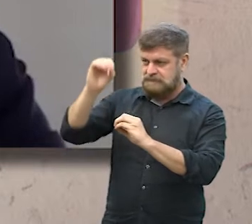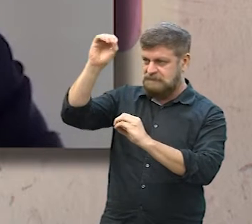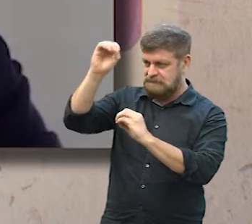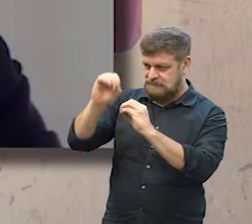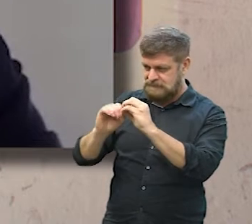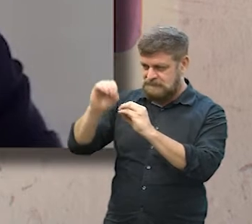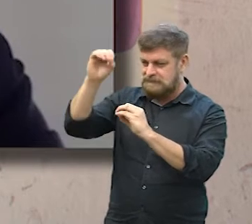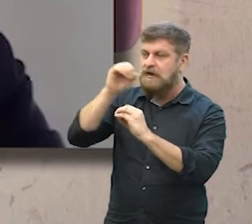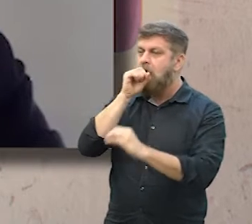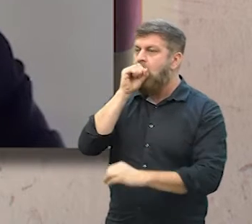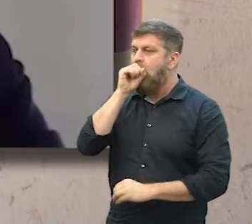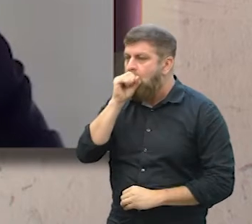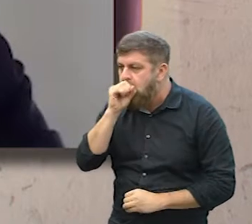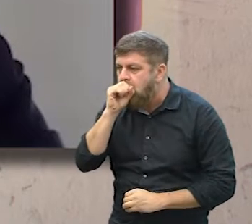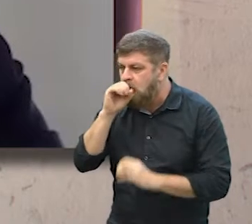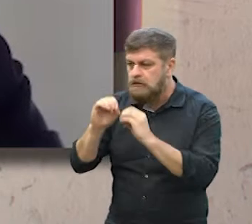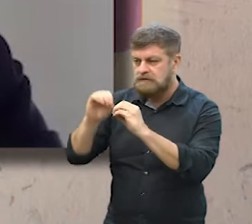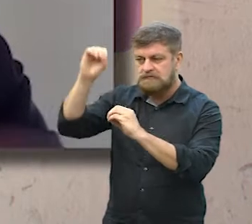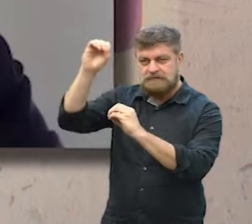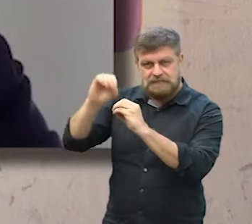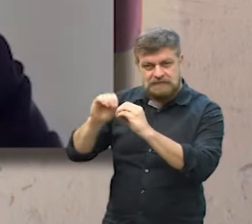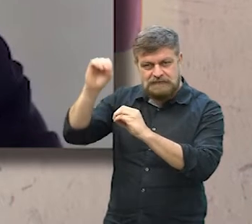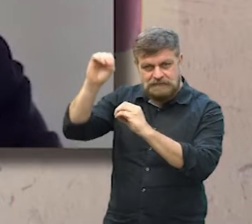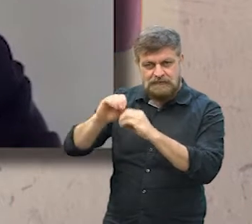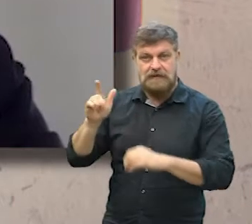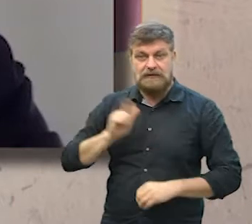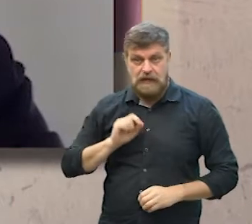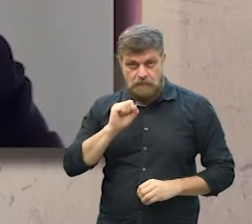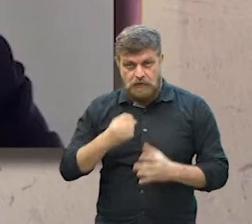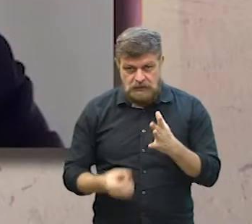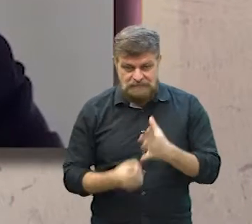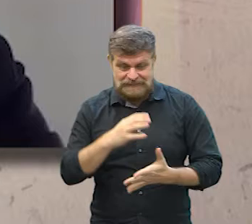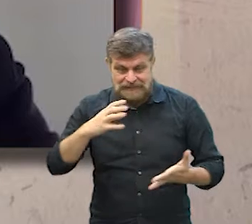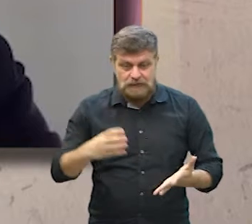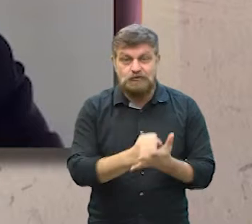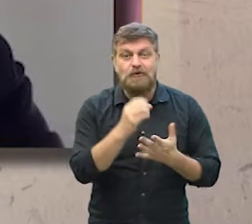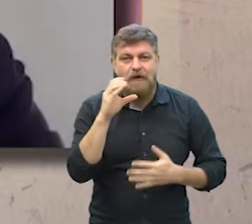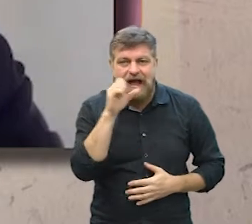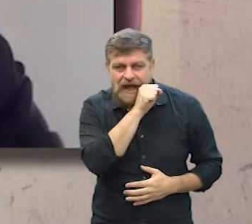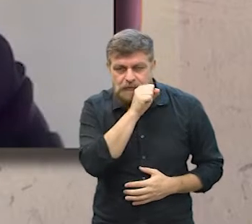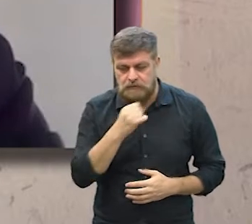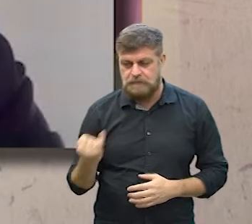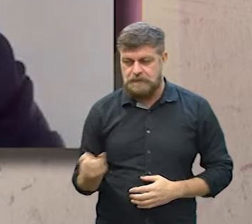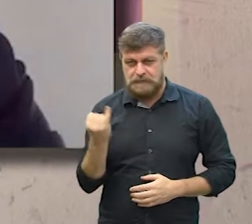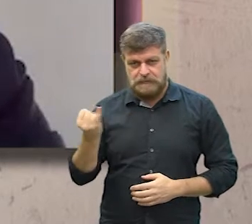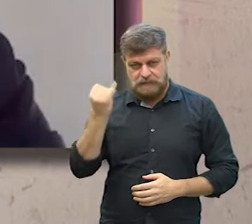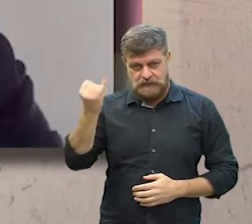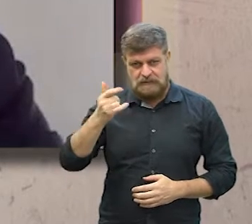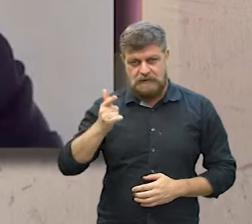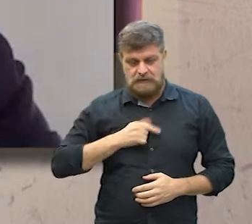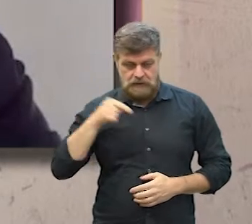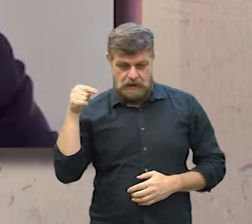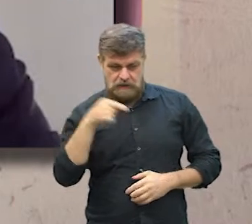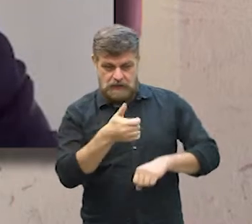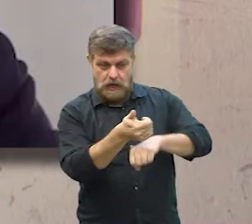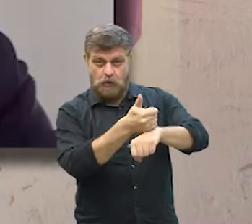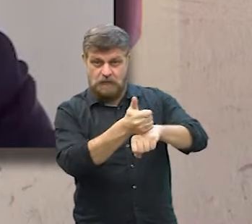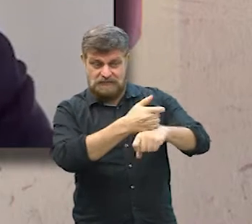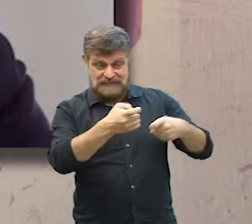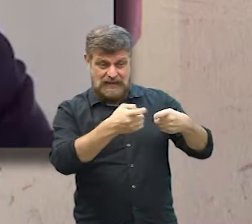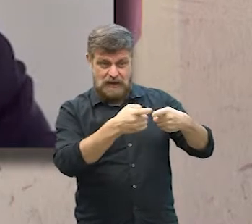é importante, né, que muitos desses diagnósticos podem ser feitos em pronto-socorros, né? Então, ela é a importância da